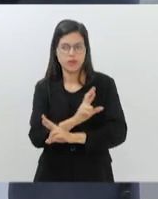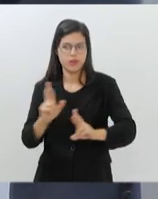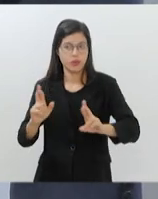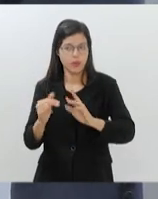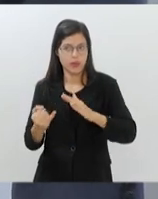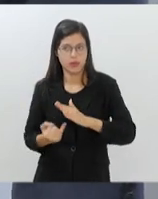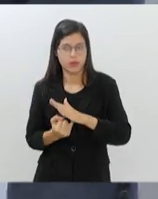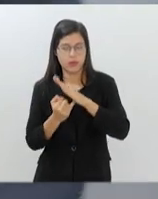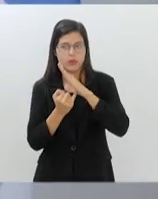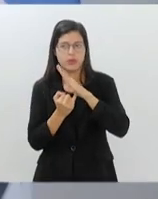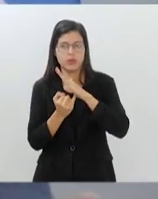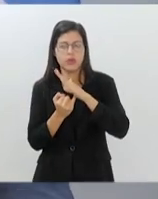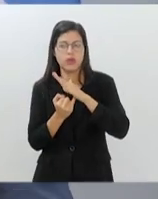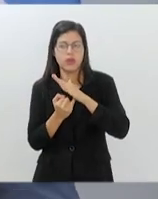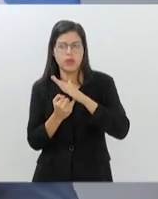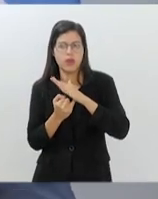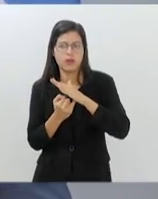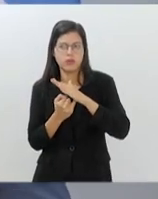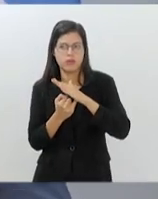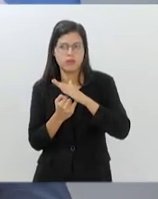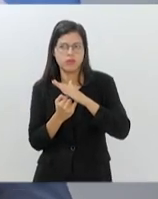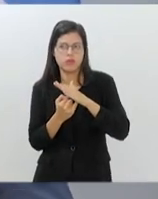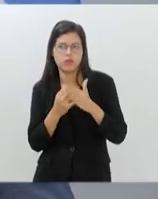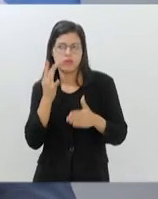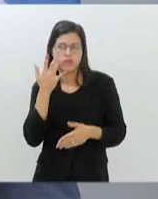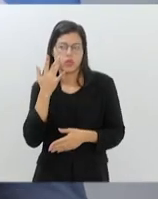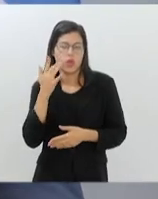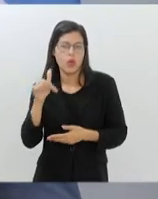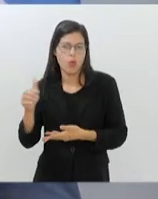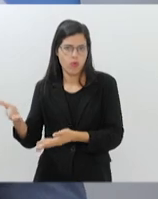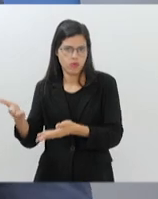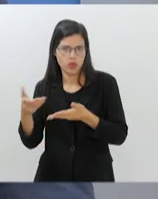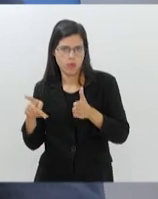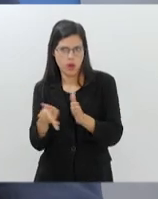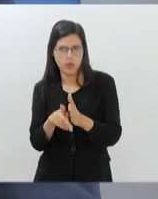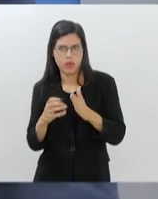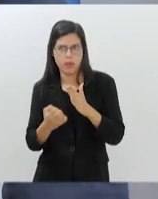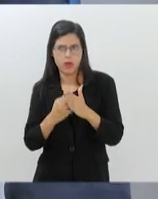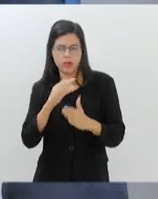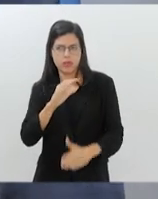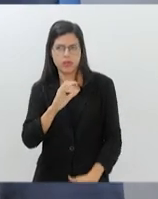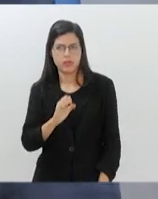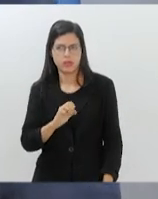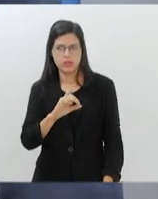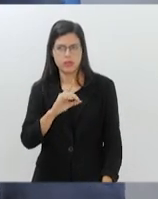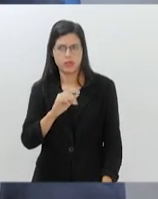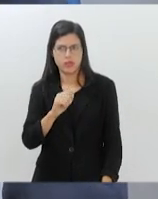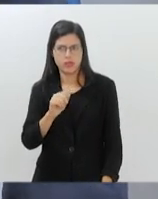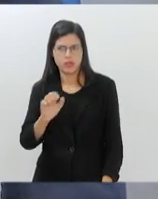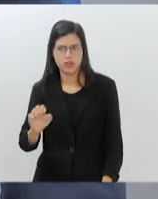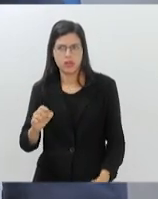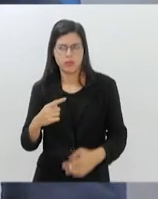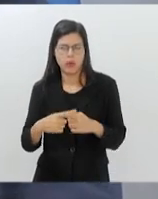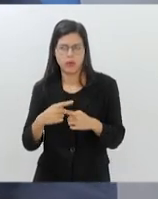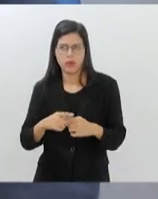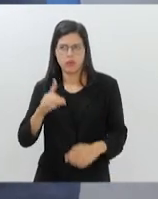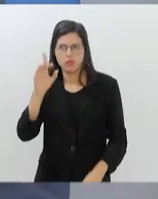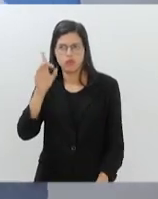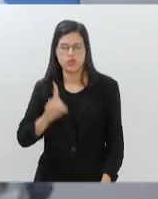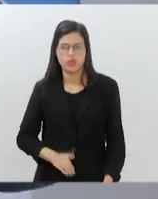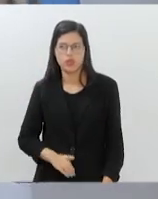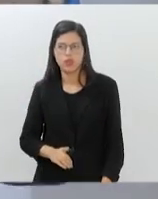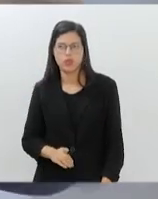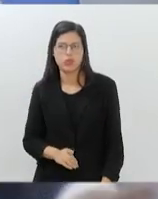Eu presumo ser dentre os próprios convidados da cedai porque não não me faz muito sentido o porqu de um diretor da